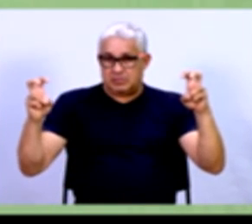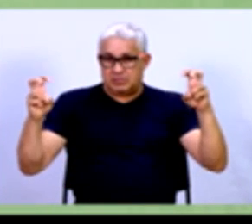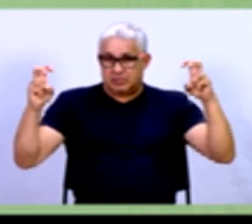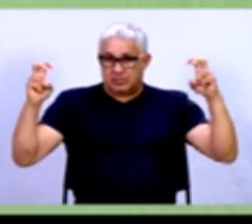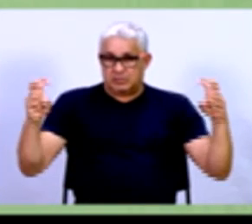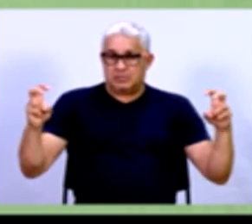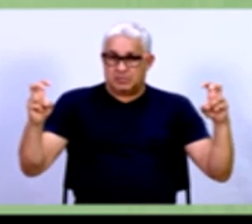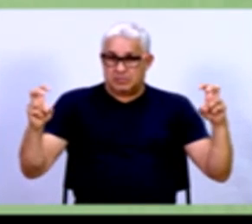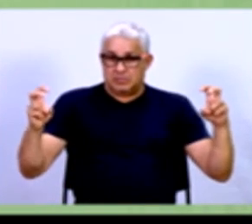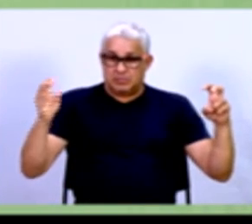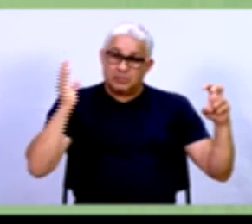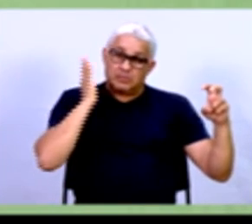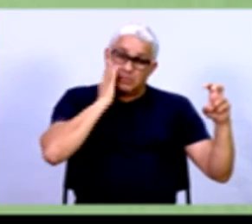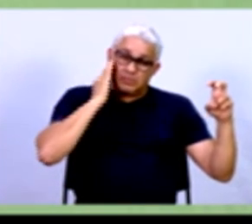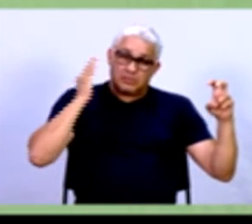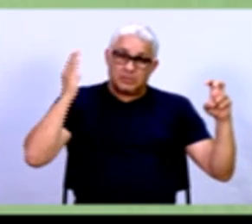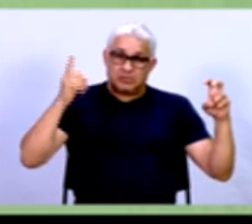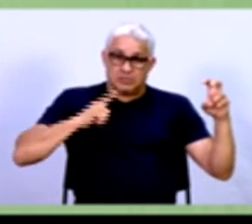eu tenho